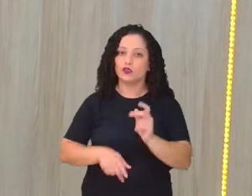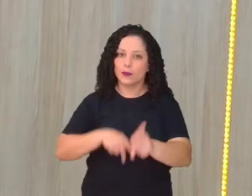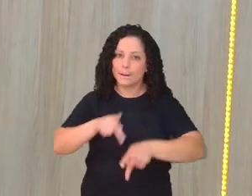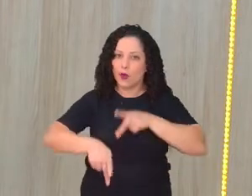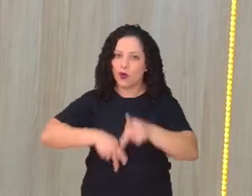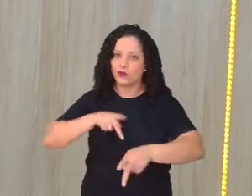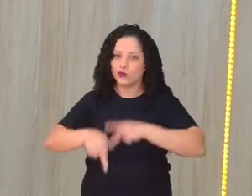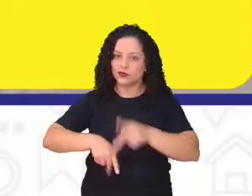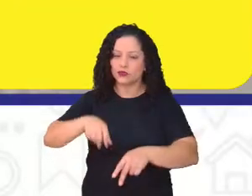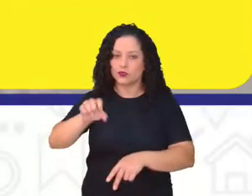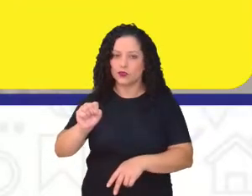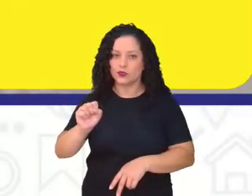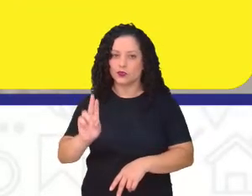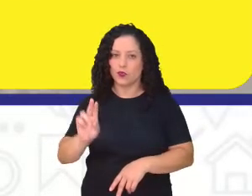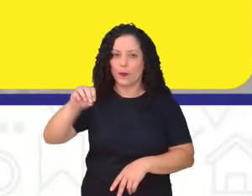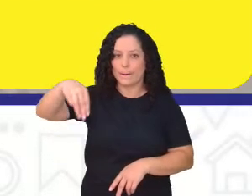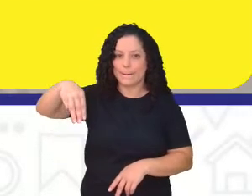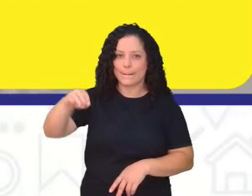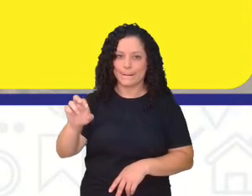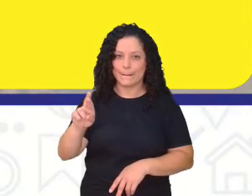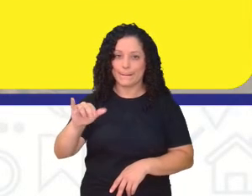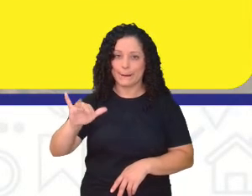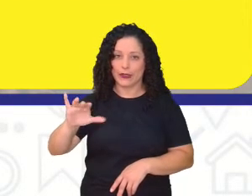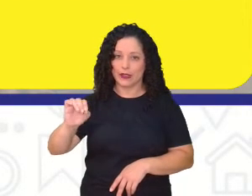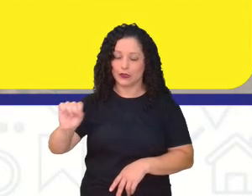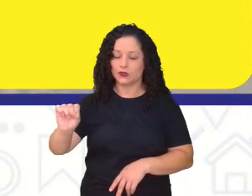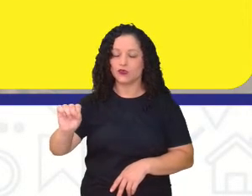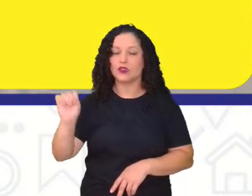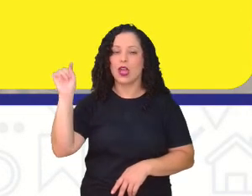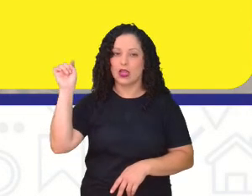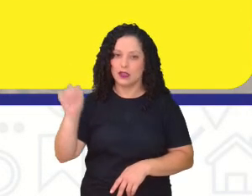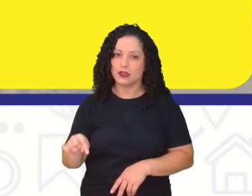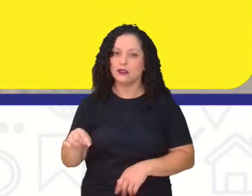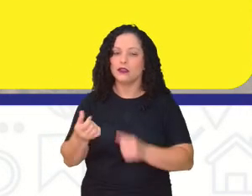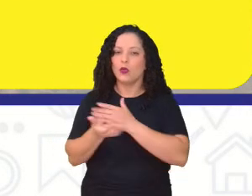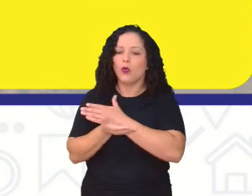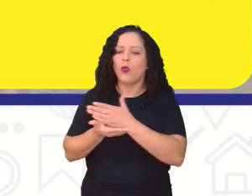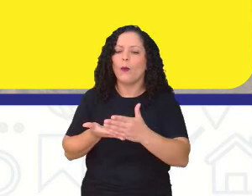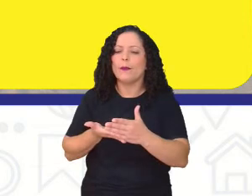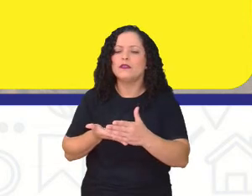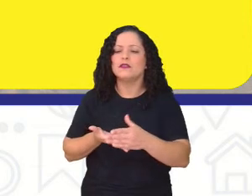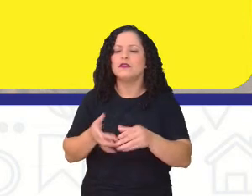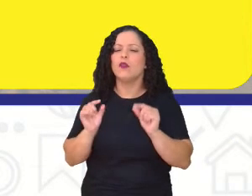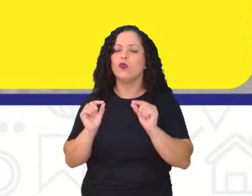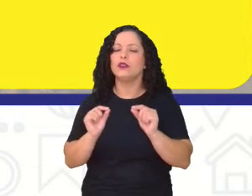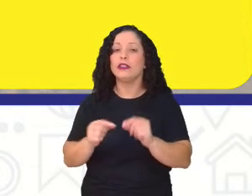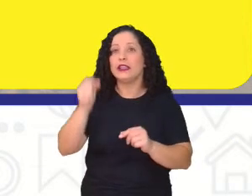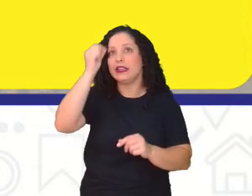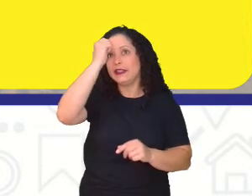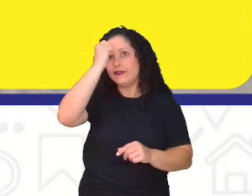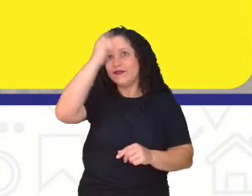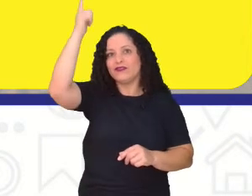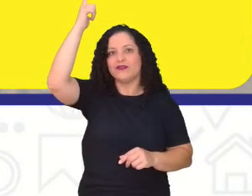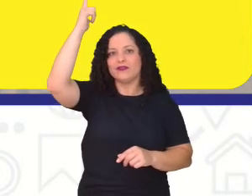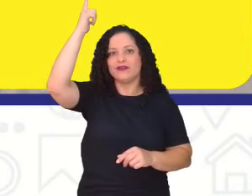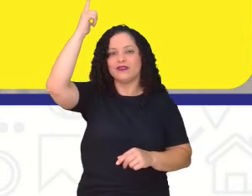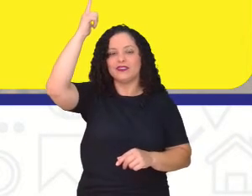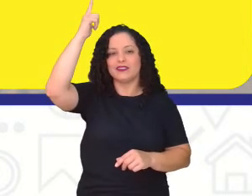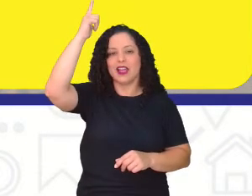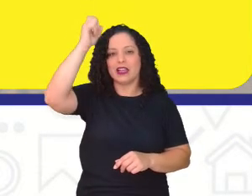os sumérios que vão trazer para a humanidade a invenção da escrita.